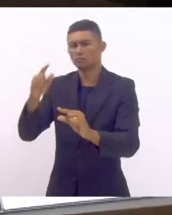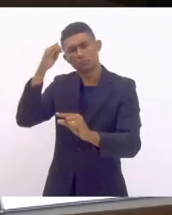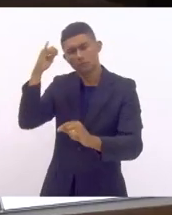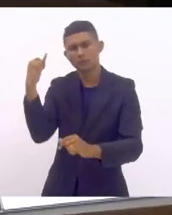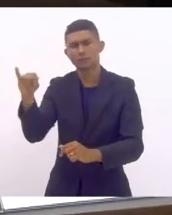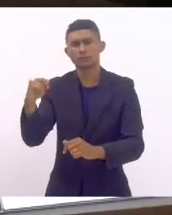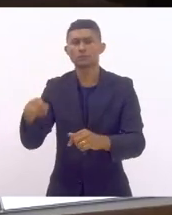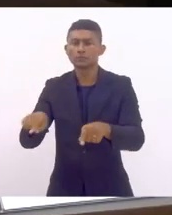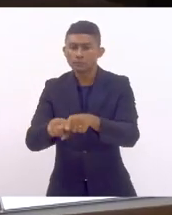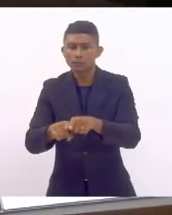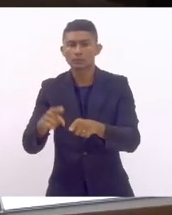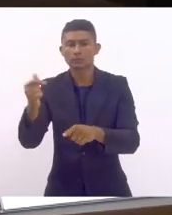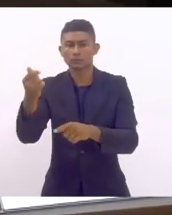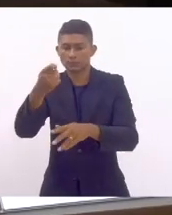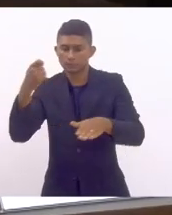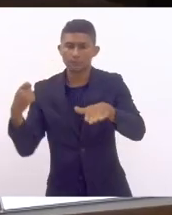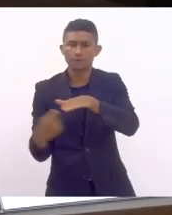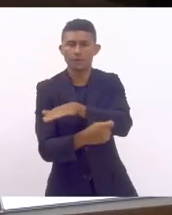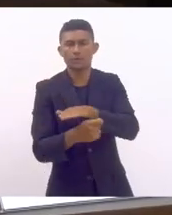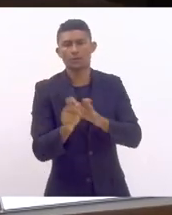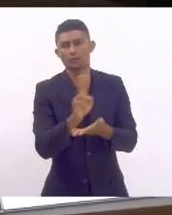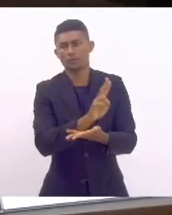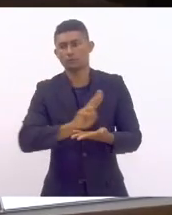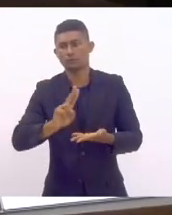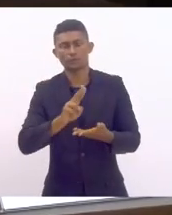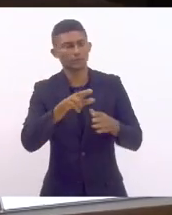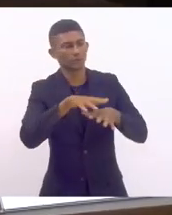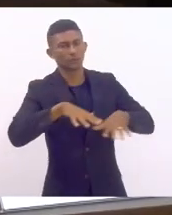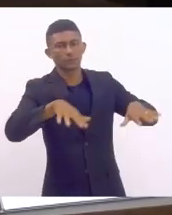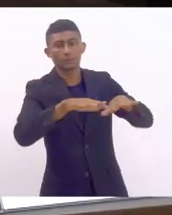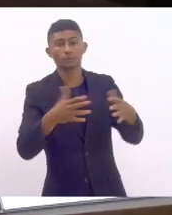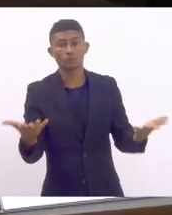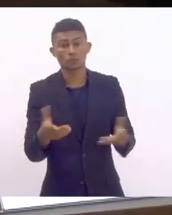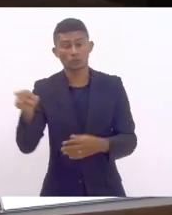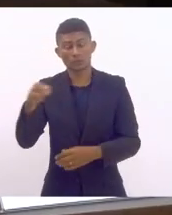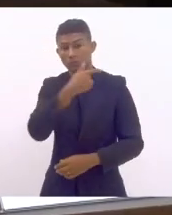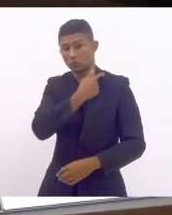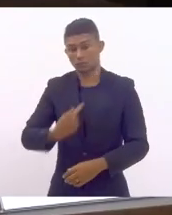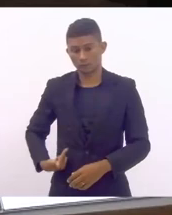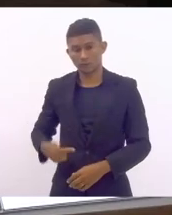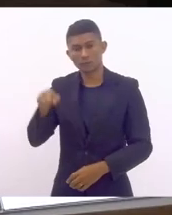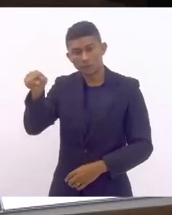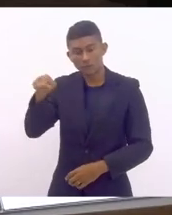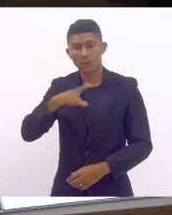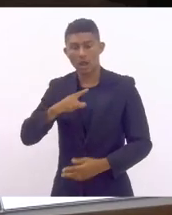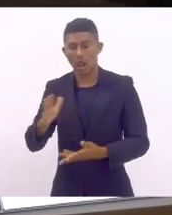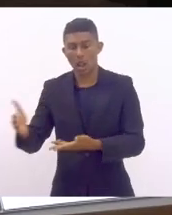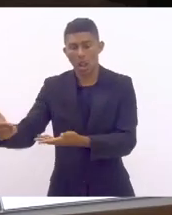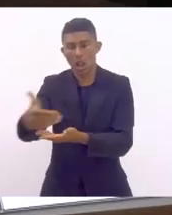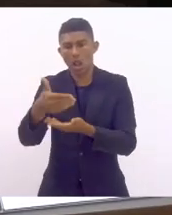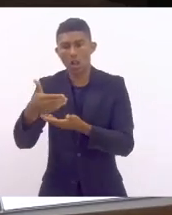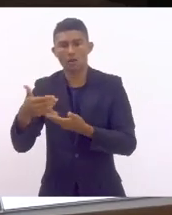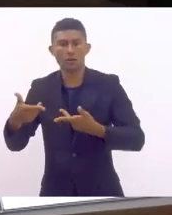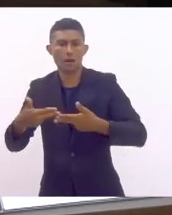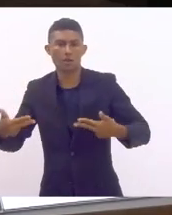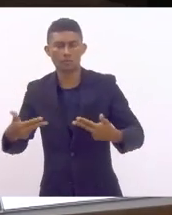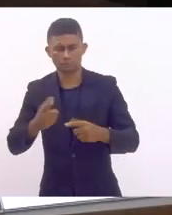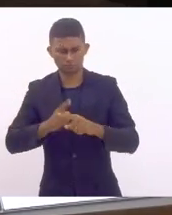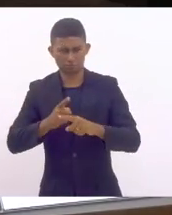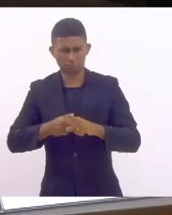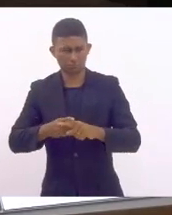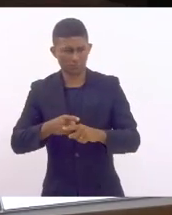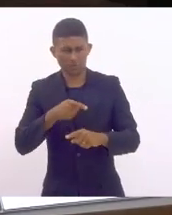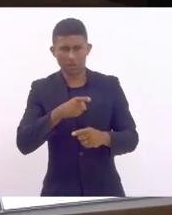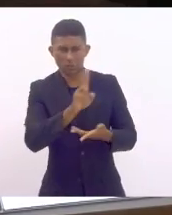esse recurso na universidade o governo hoje vive com um excesso de arrecadação o corte nas universidades não é por falta de o